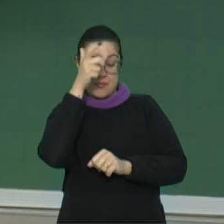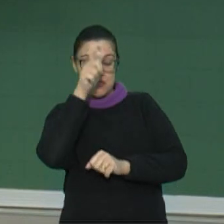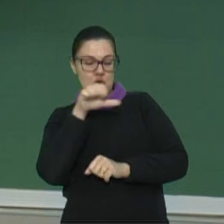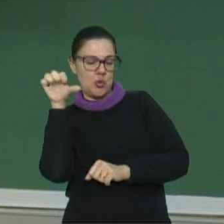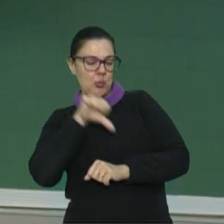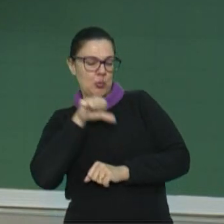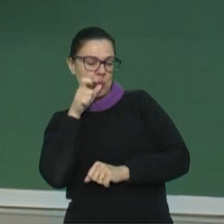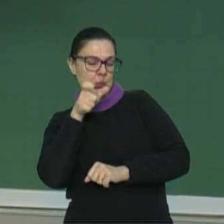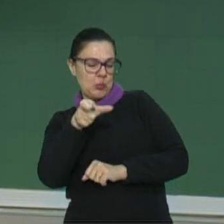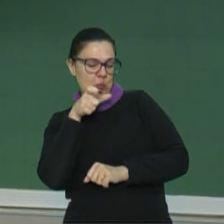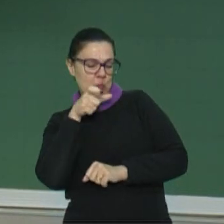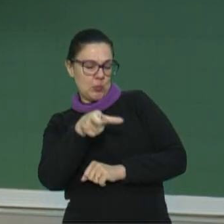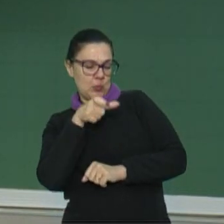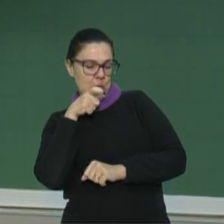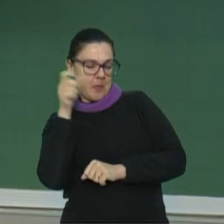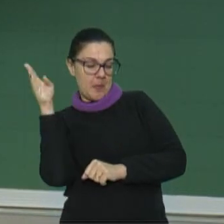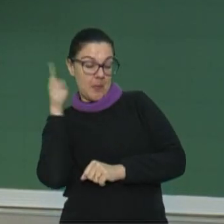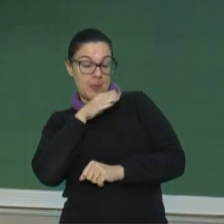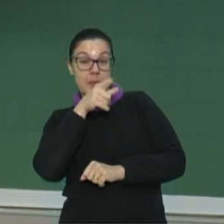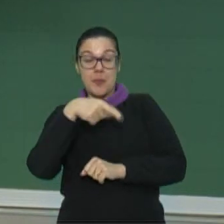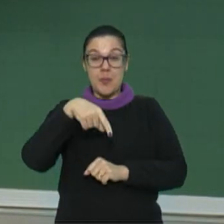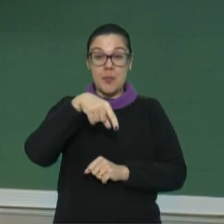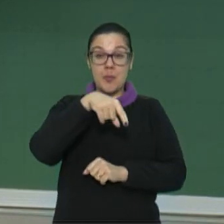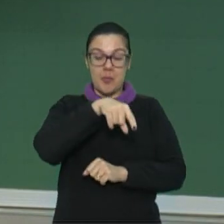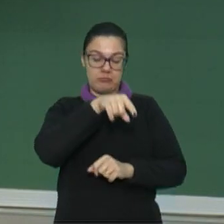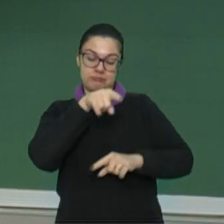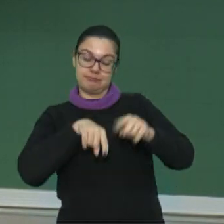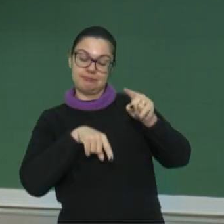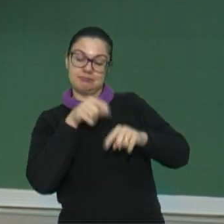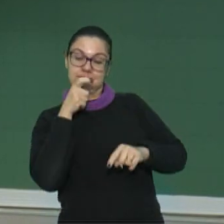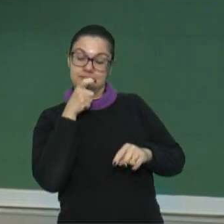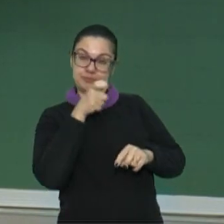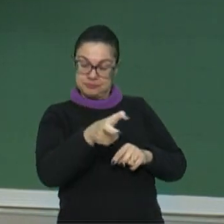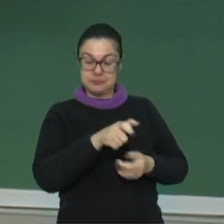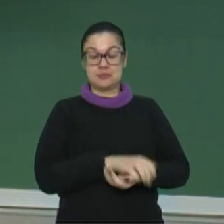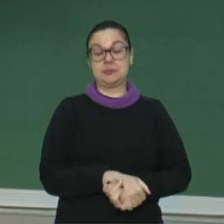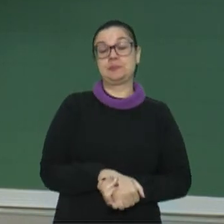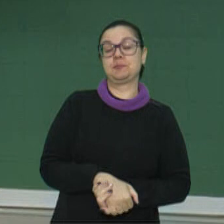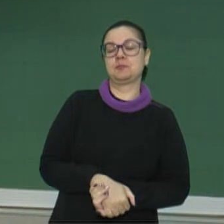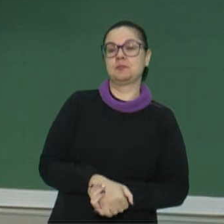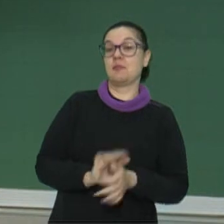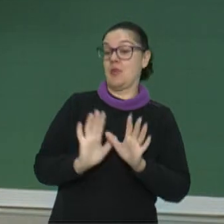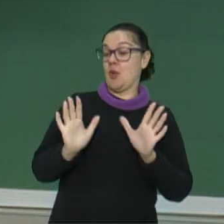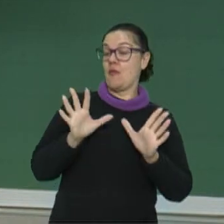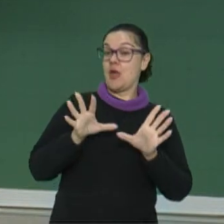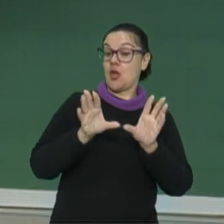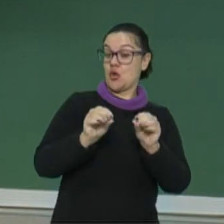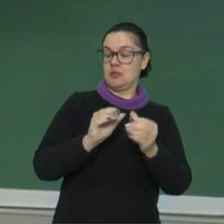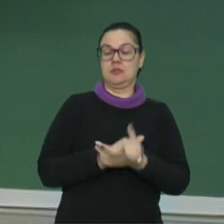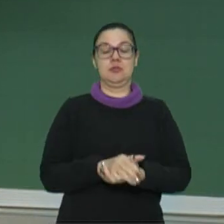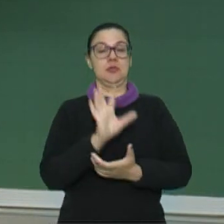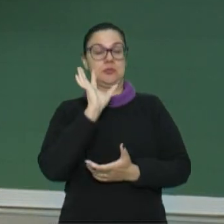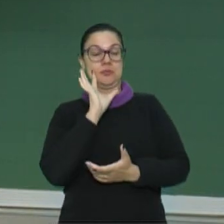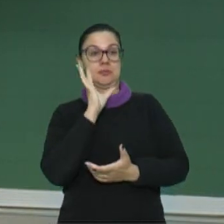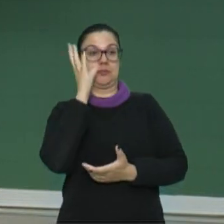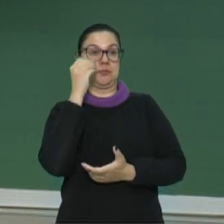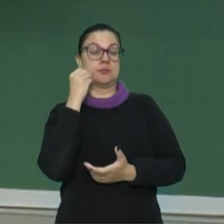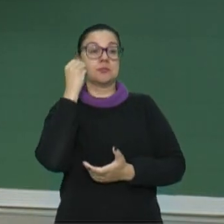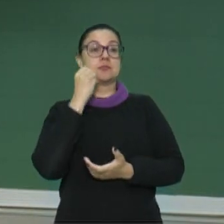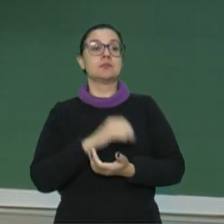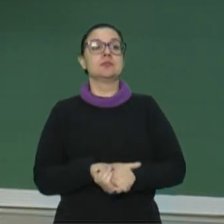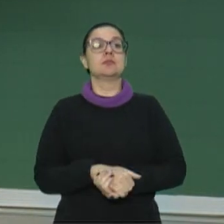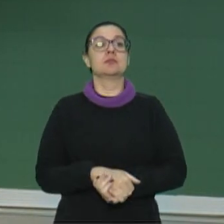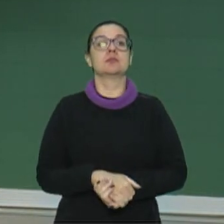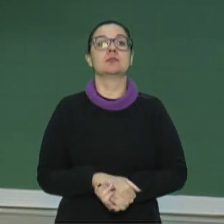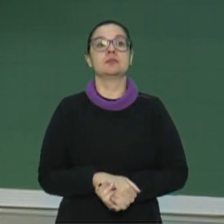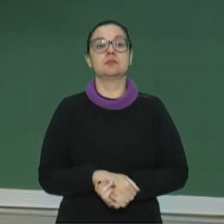para a planta, né? Fazendo mal para ela verbalmente, sem tocar. Como que aconteceu esse experimento, né? Esse experimento,